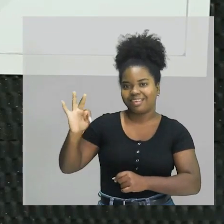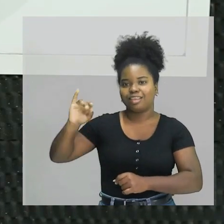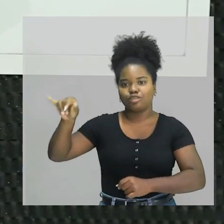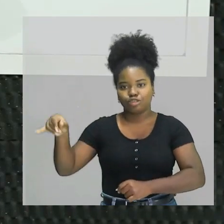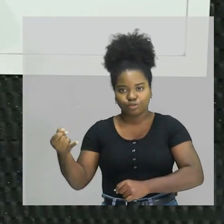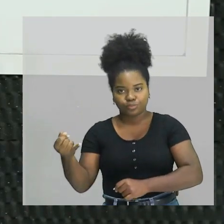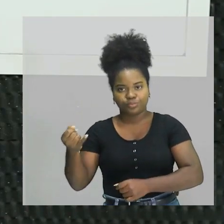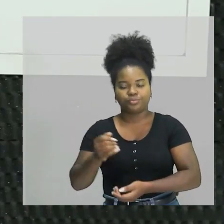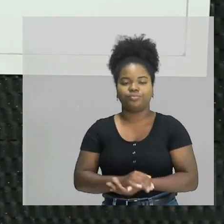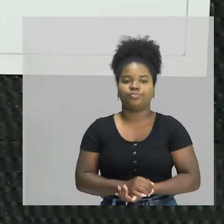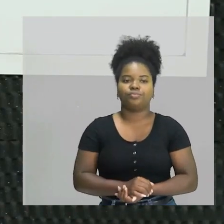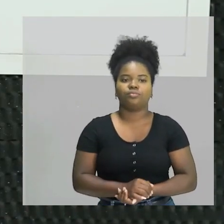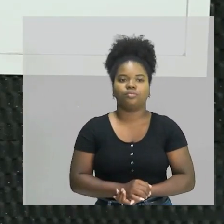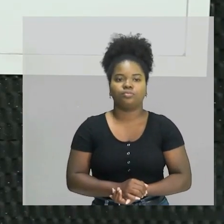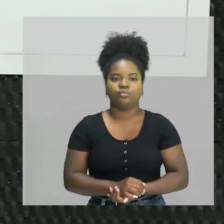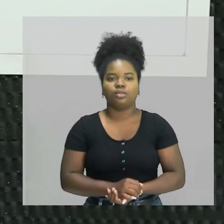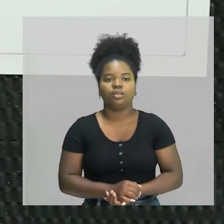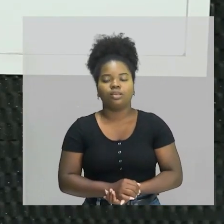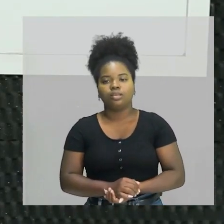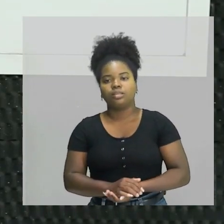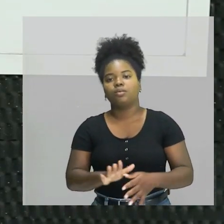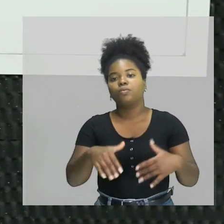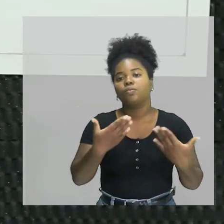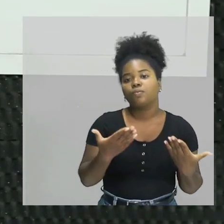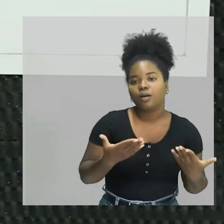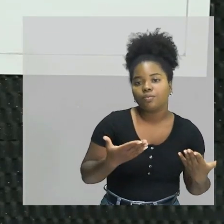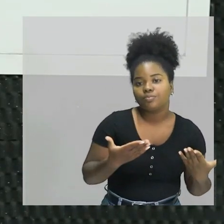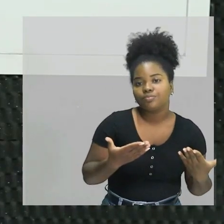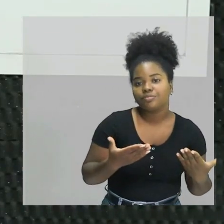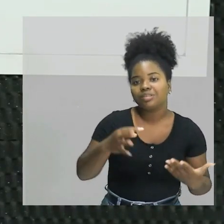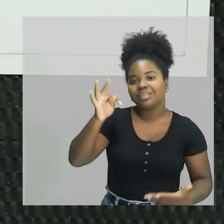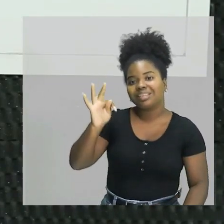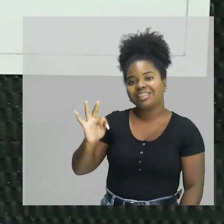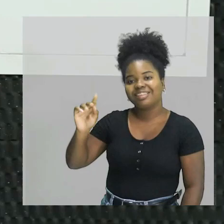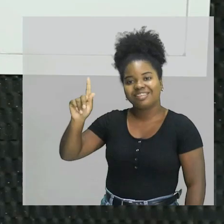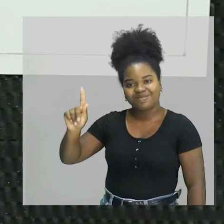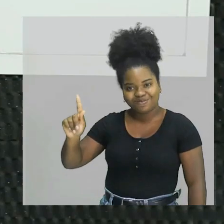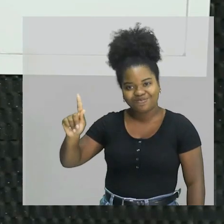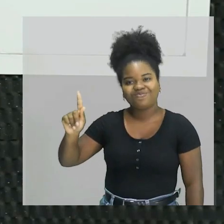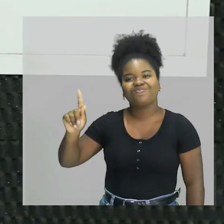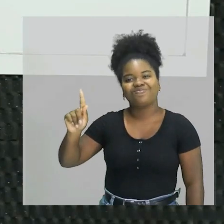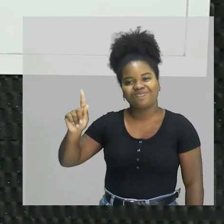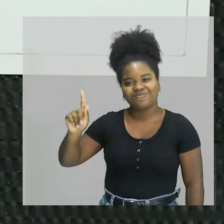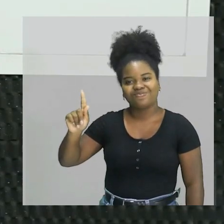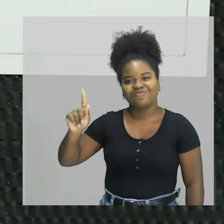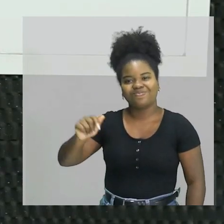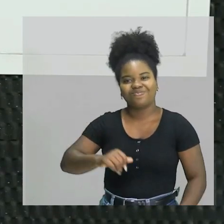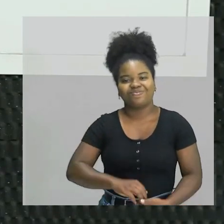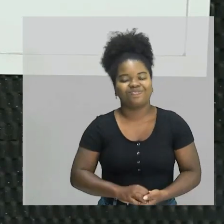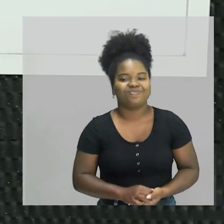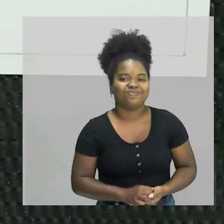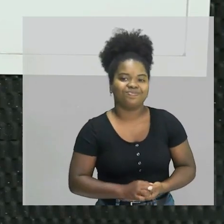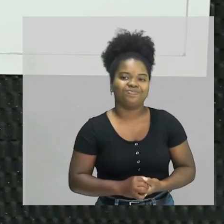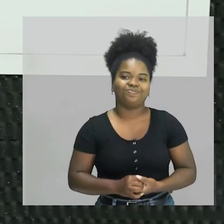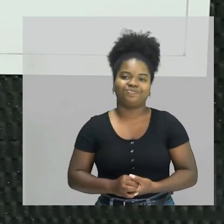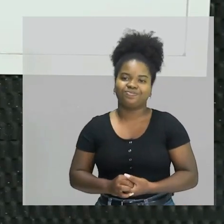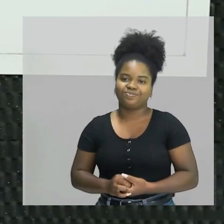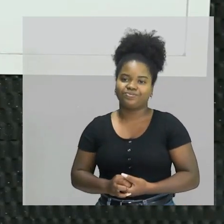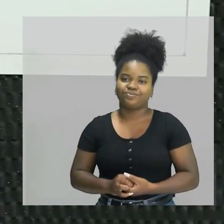razão trigonométrica aqui? Seno, cosseno ou tangente? A tangente, cateto oposto sobre o cateto